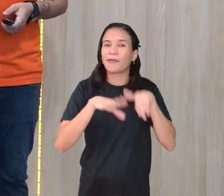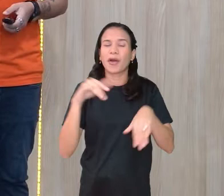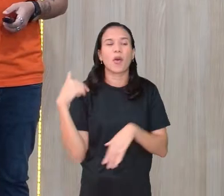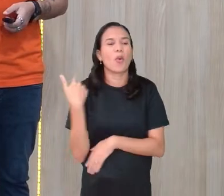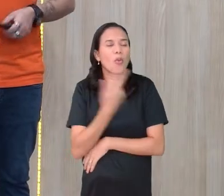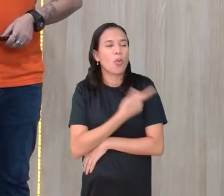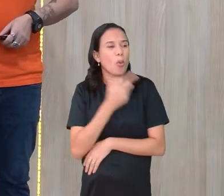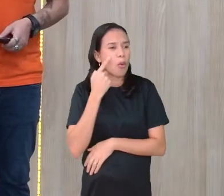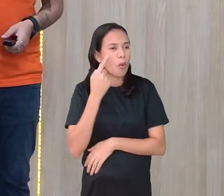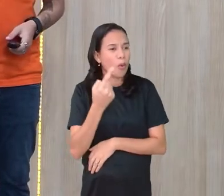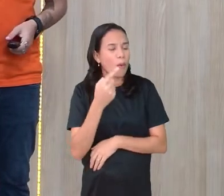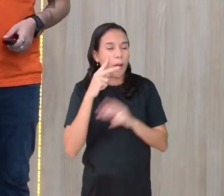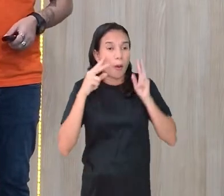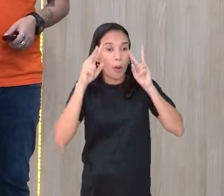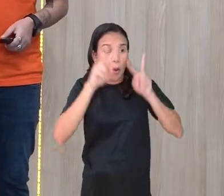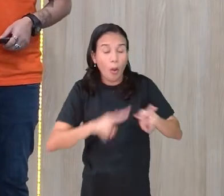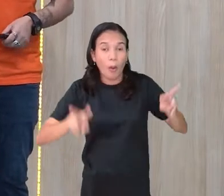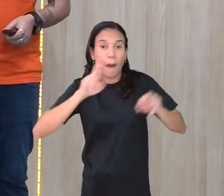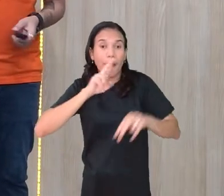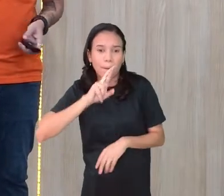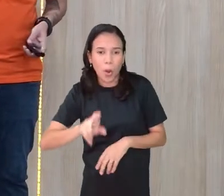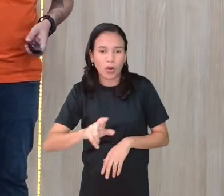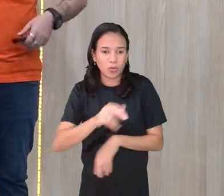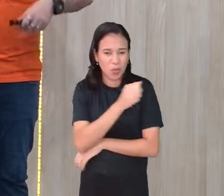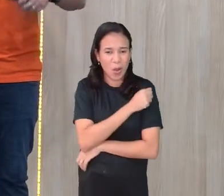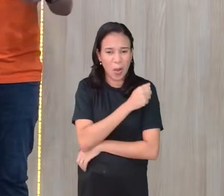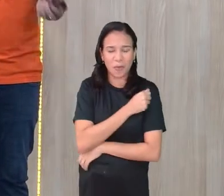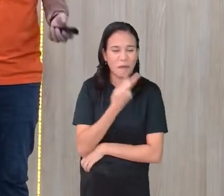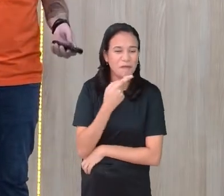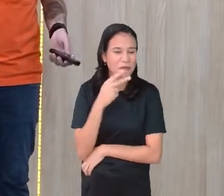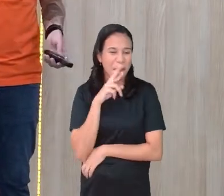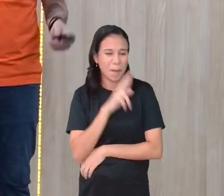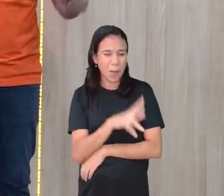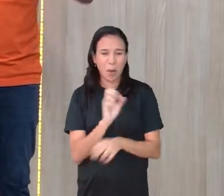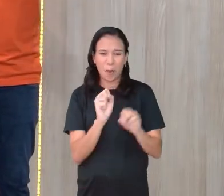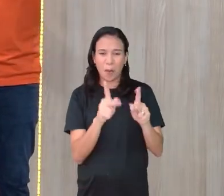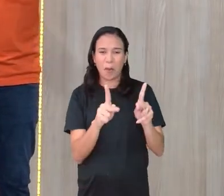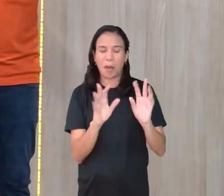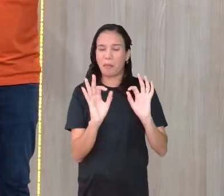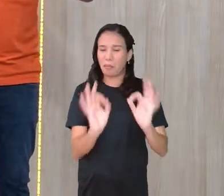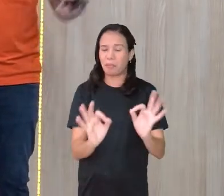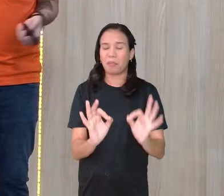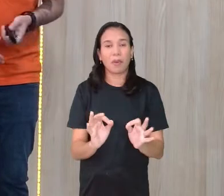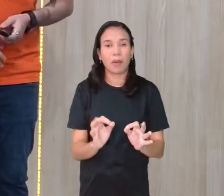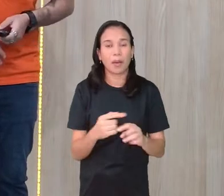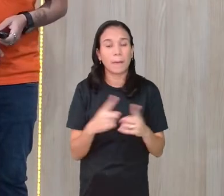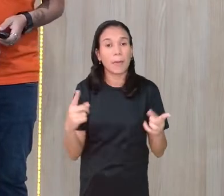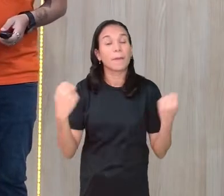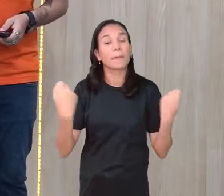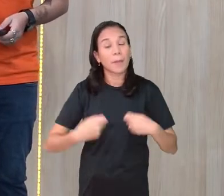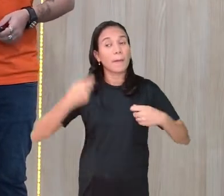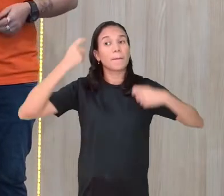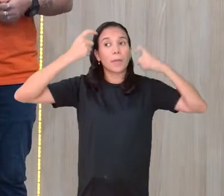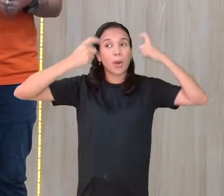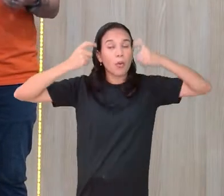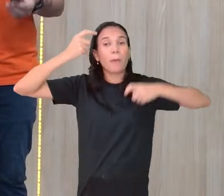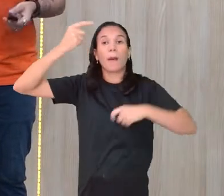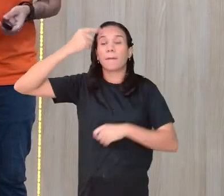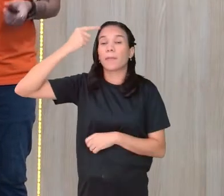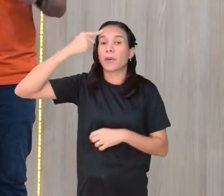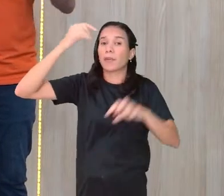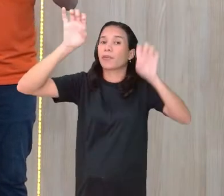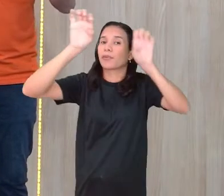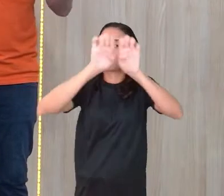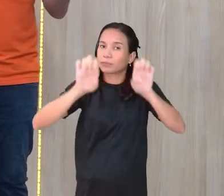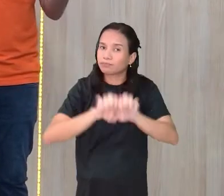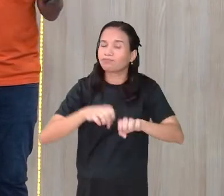gente passa logo a olhar o resultado, né? O estudante já fica satisfeito porque chega no resultado certo, mas a gente se preocupa muito com essa estrutura,